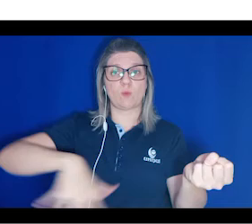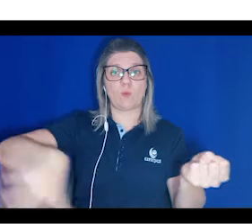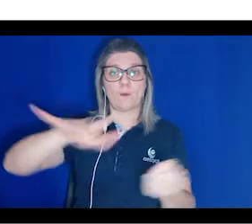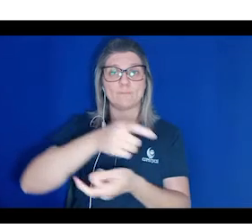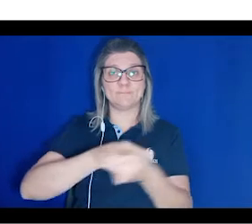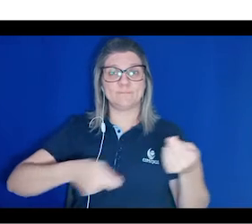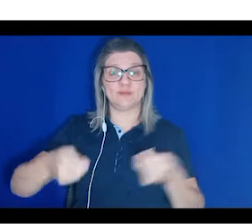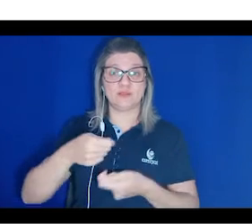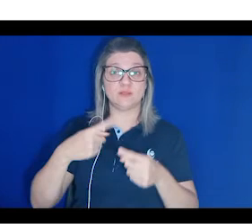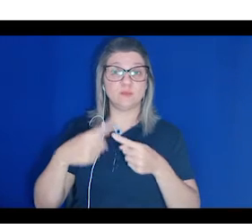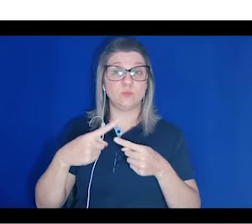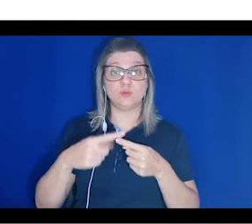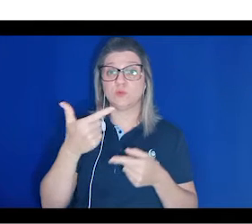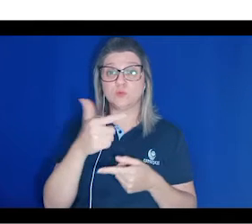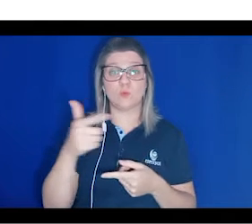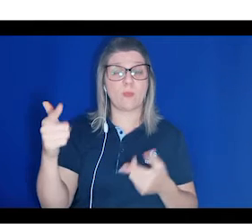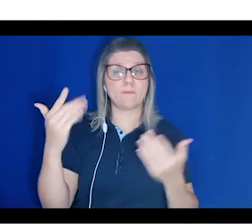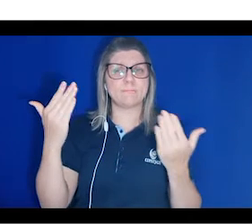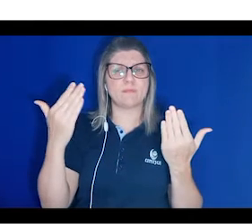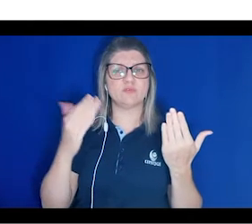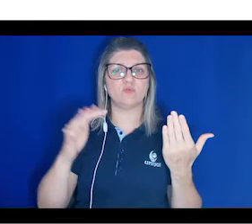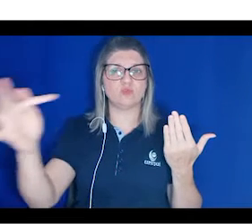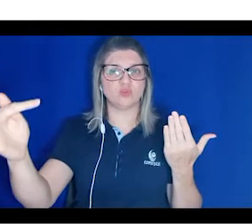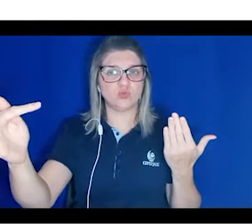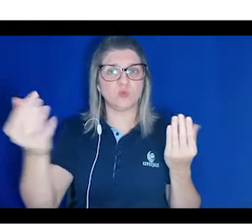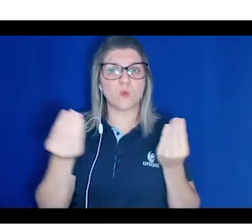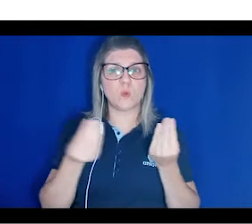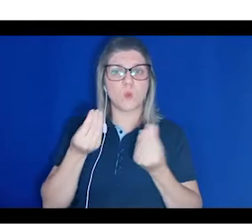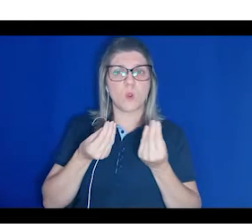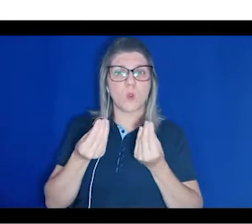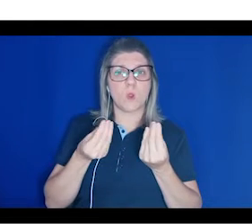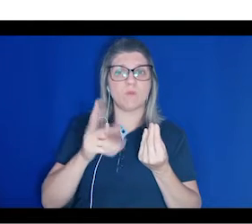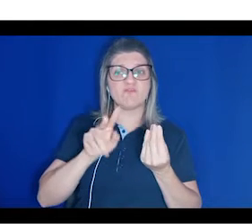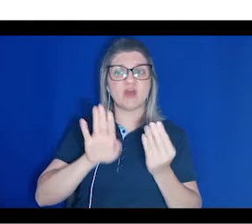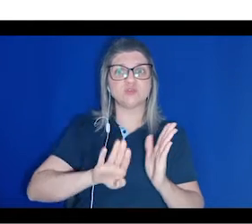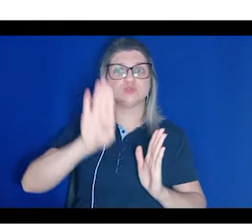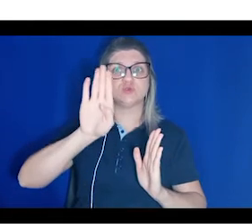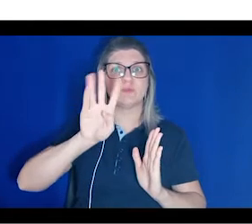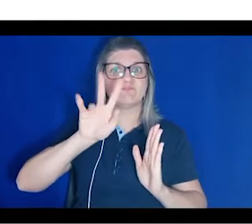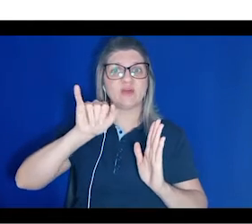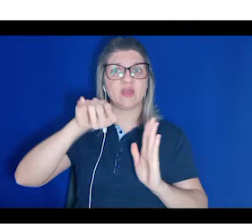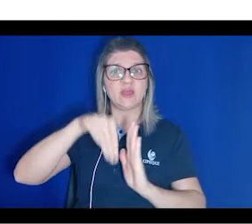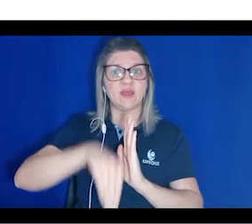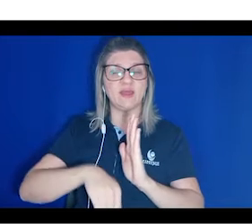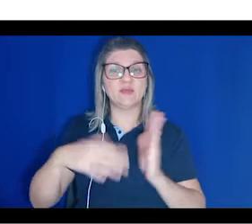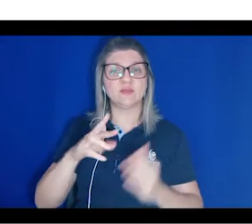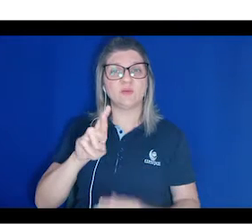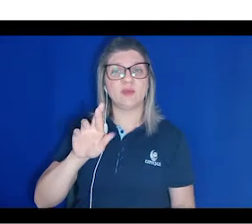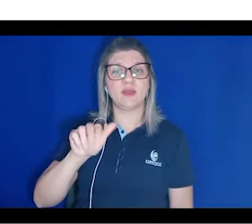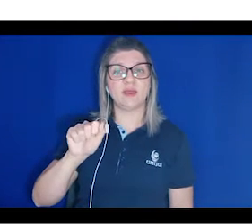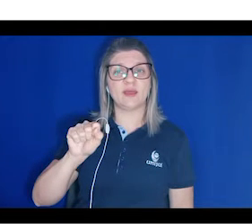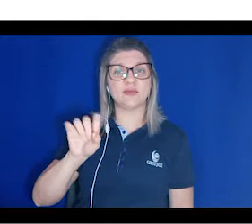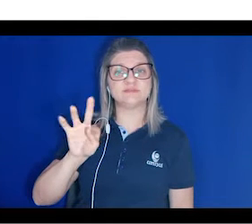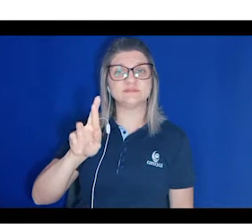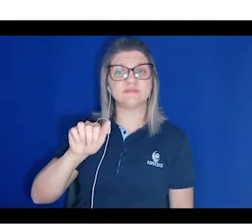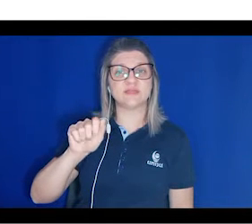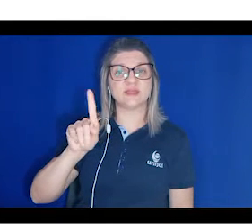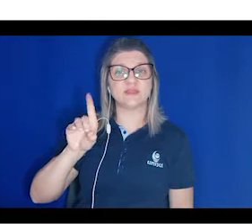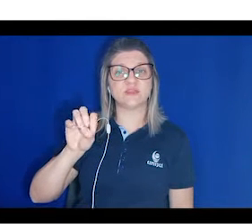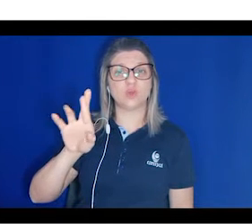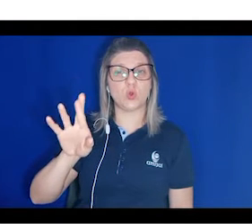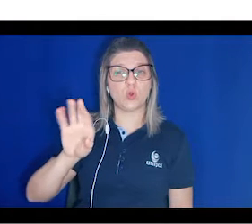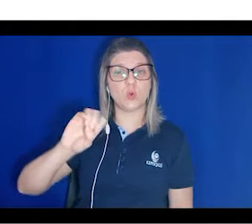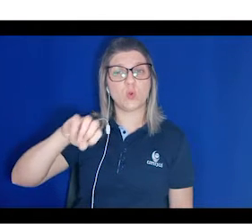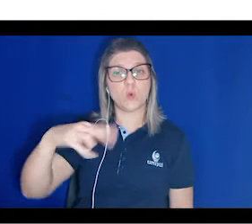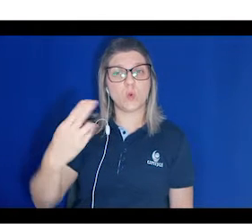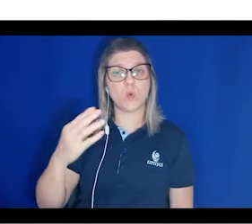não se tem uma previsibilidade futura e não se sabe até onde iria cair ou subir. Então, um rastreador, um oscilador